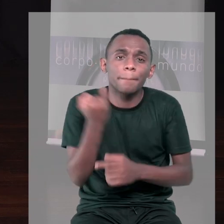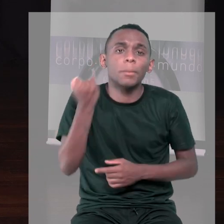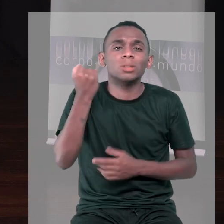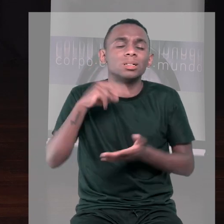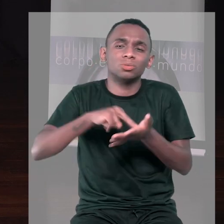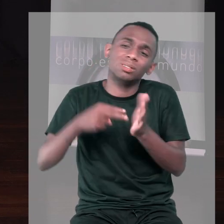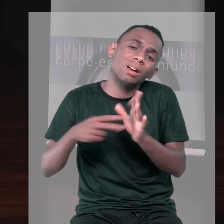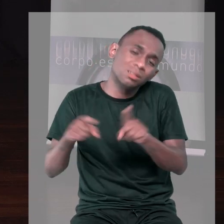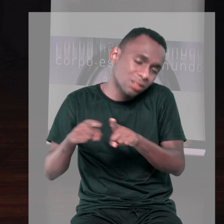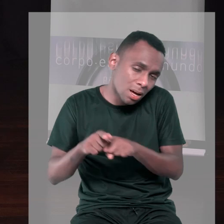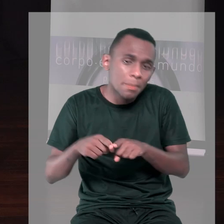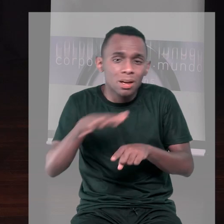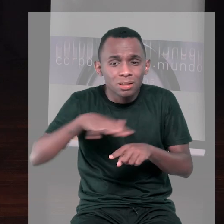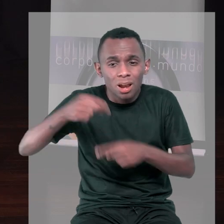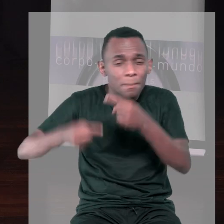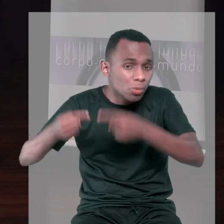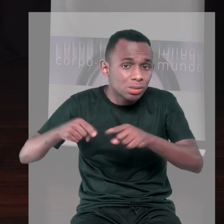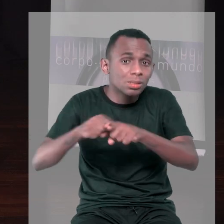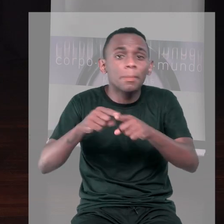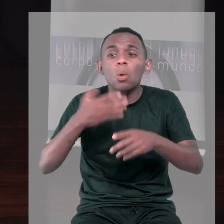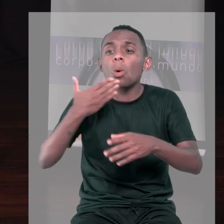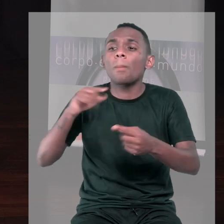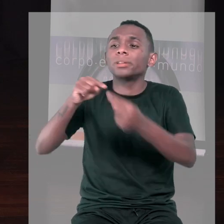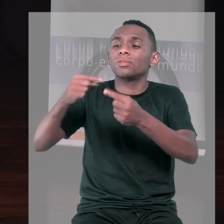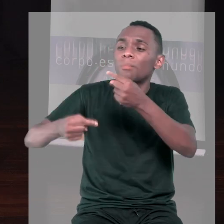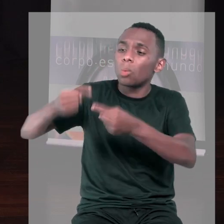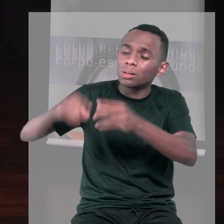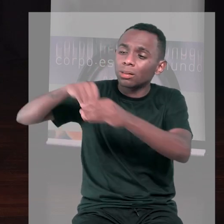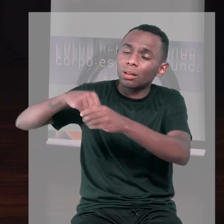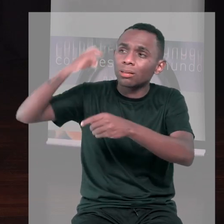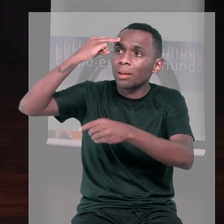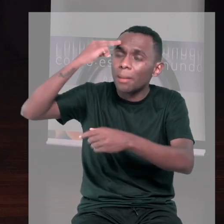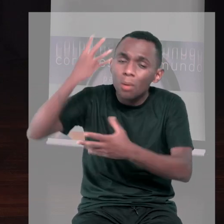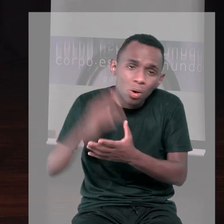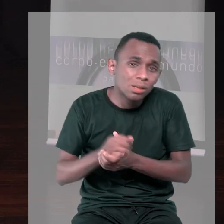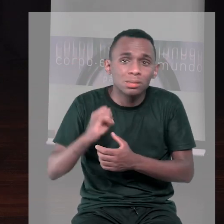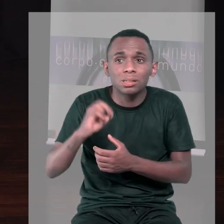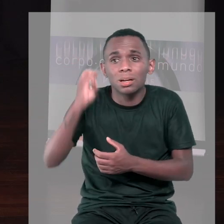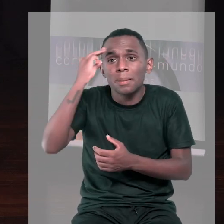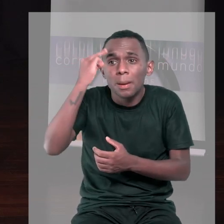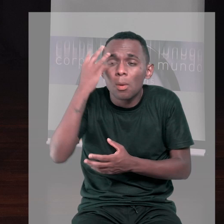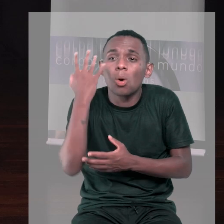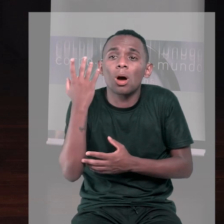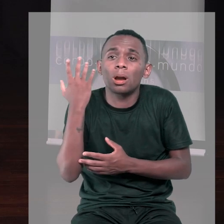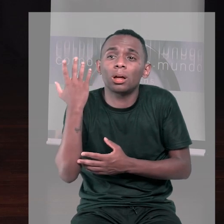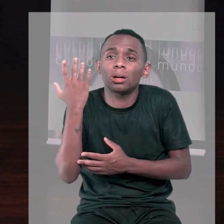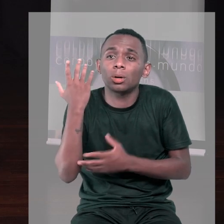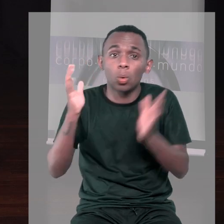essa memória coletiva não é a única fonte de legitimidade para o presente.